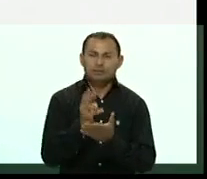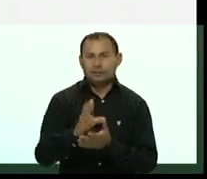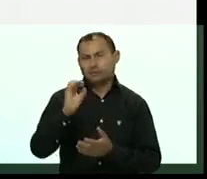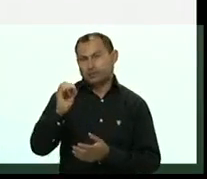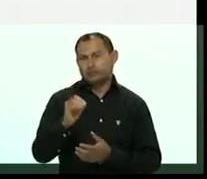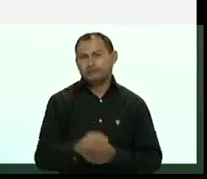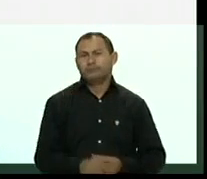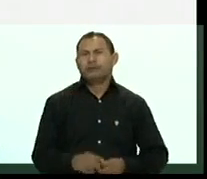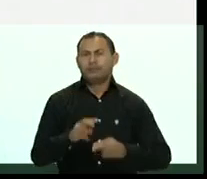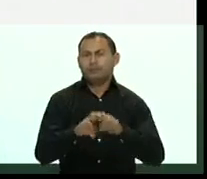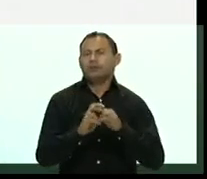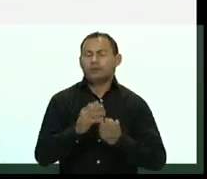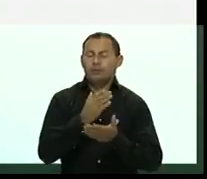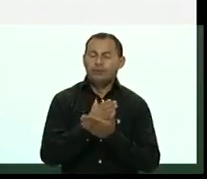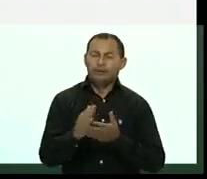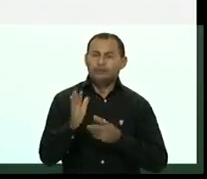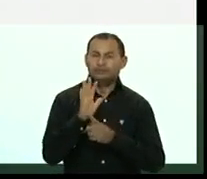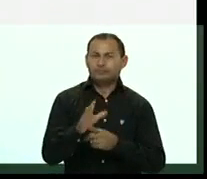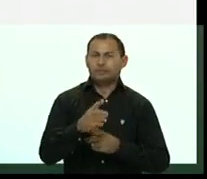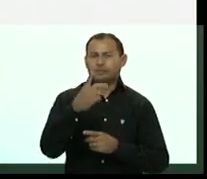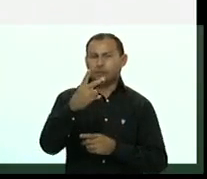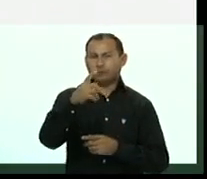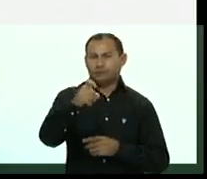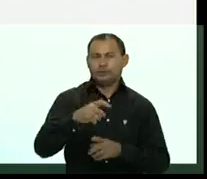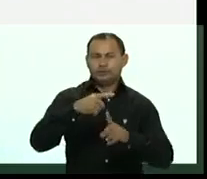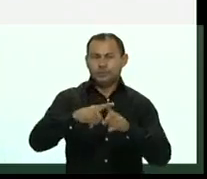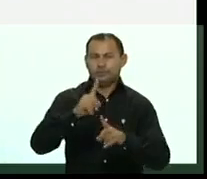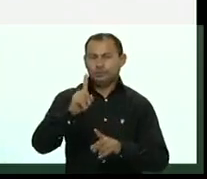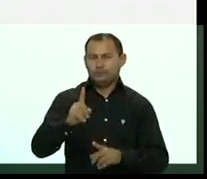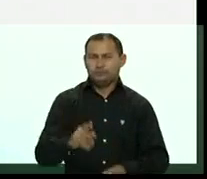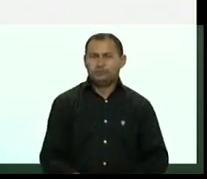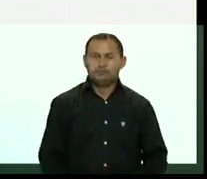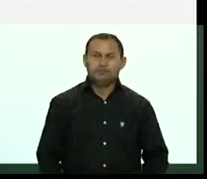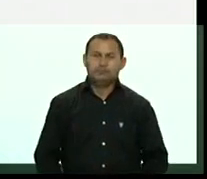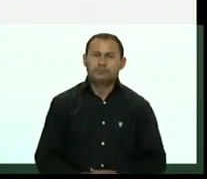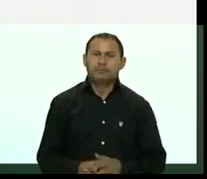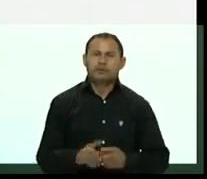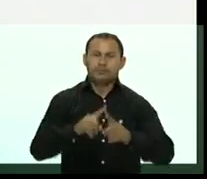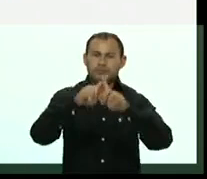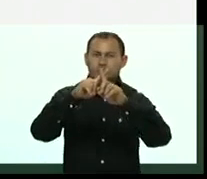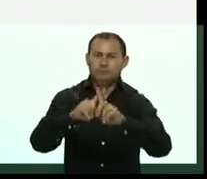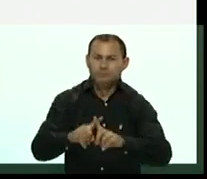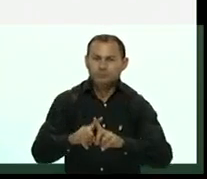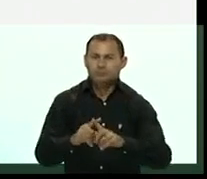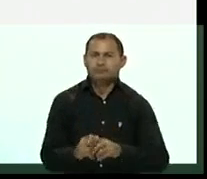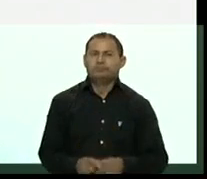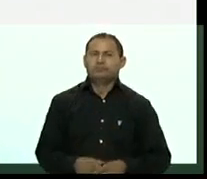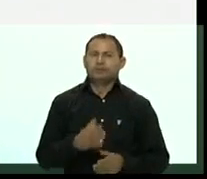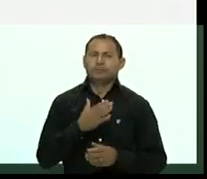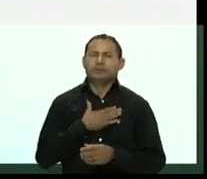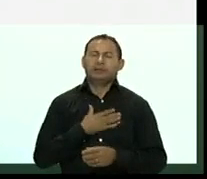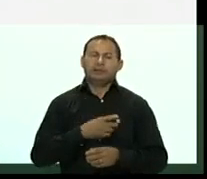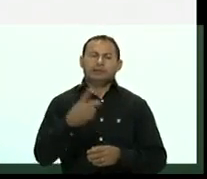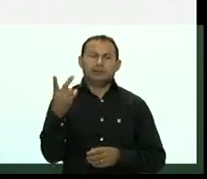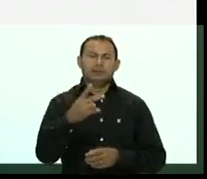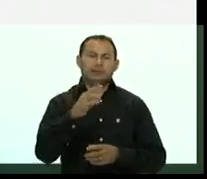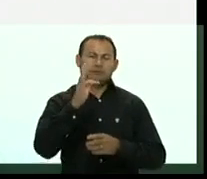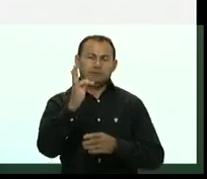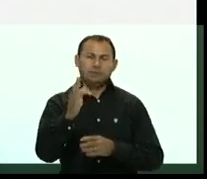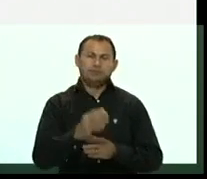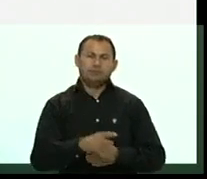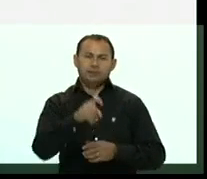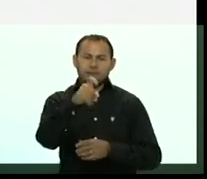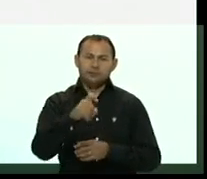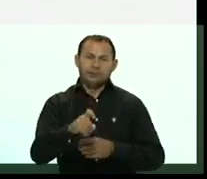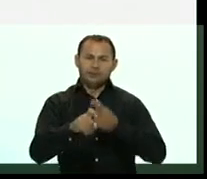0. Por isso, já começa a aparecer esse 2x mais 1 aqui, tá? Multiplicado pela minha segunda função, que é